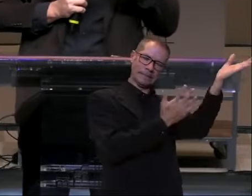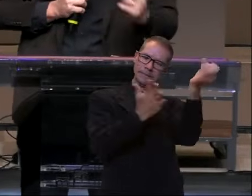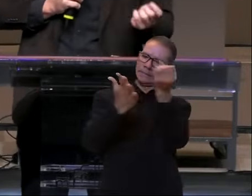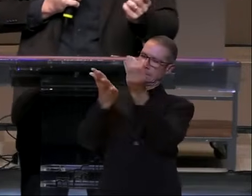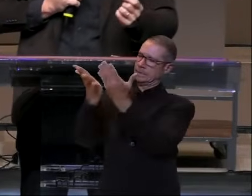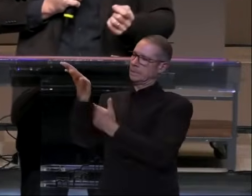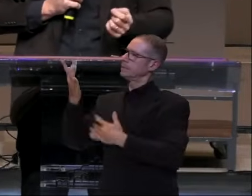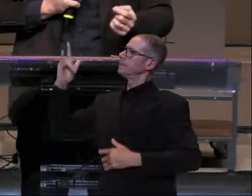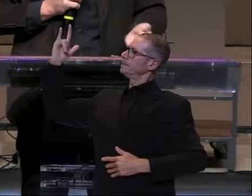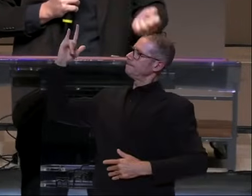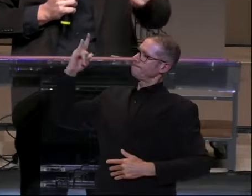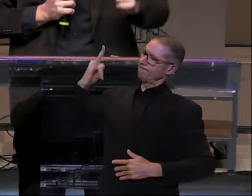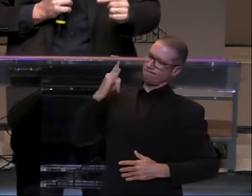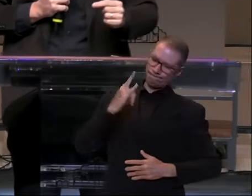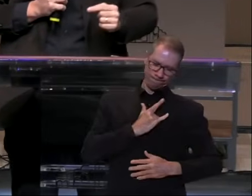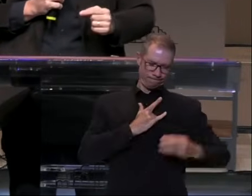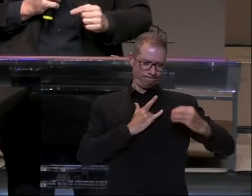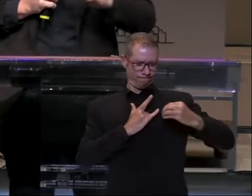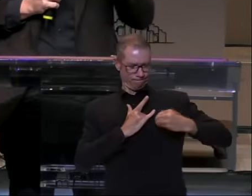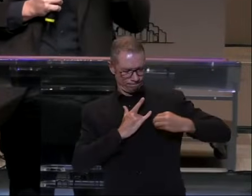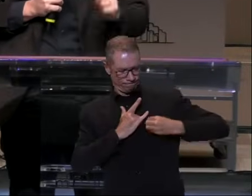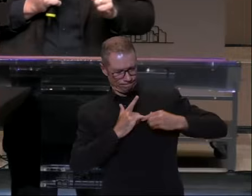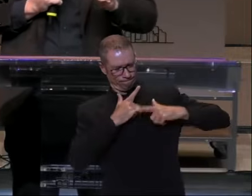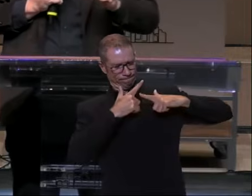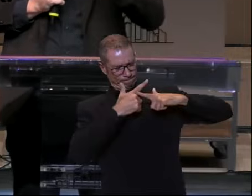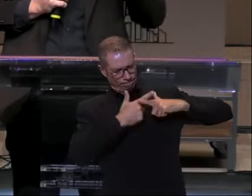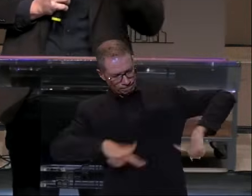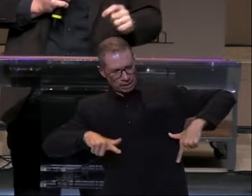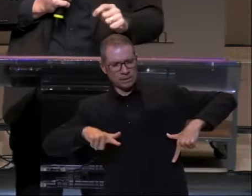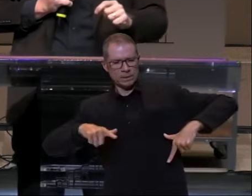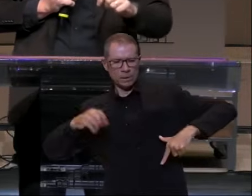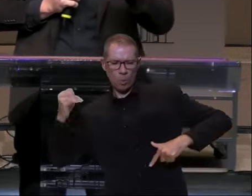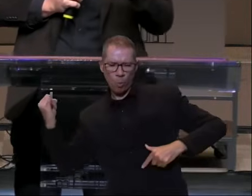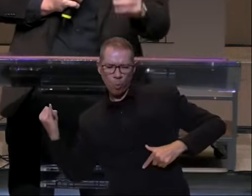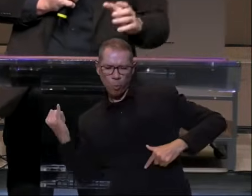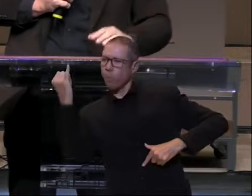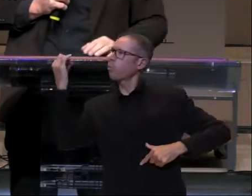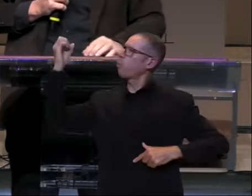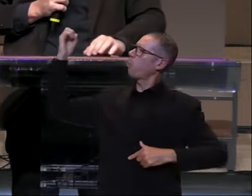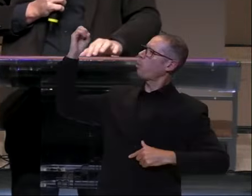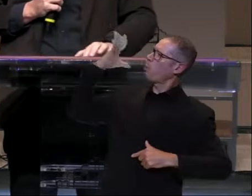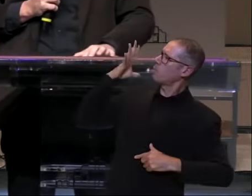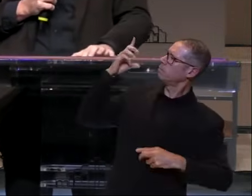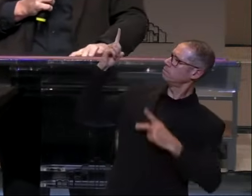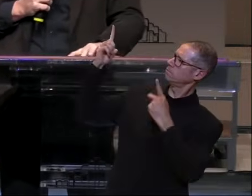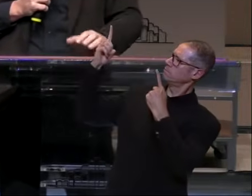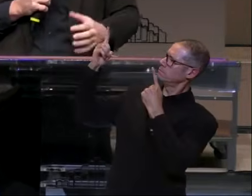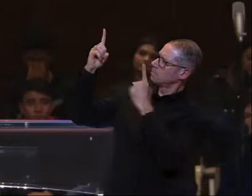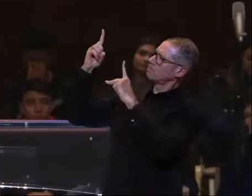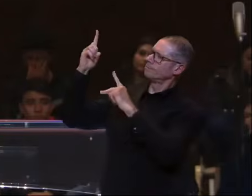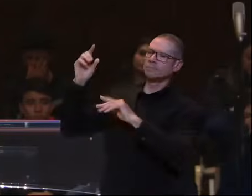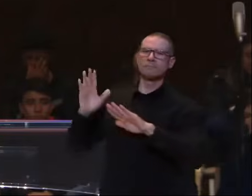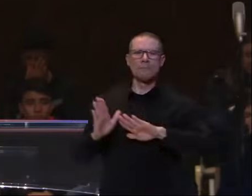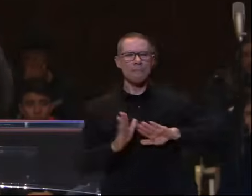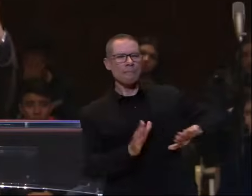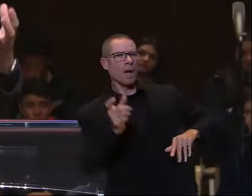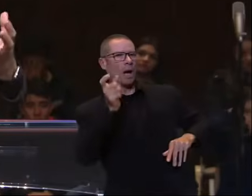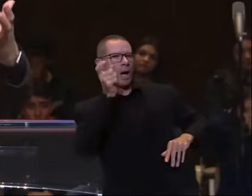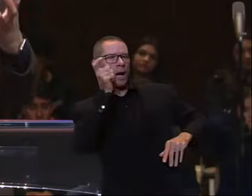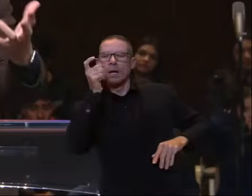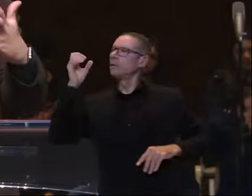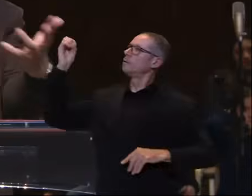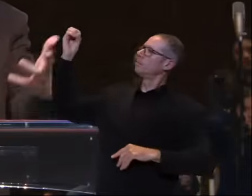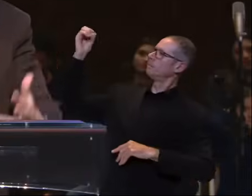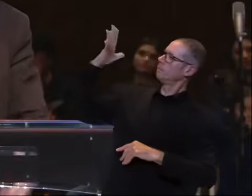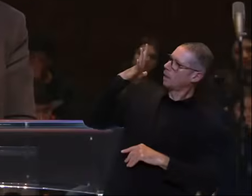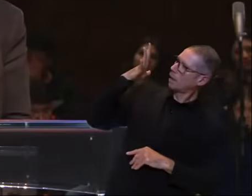dos pecados, de acordo com as riquezas da graça de Deus. É interessante que agora essa bênção